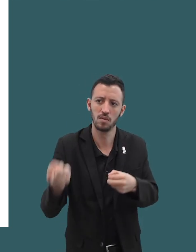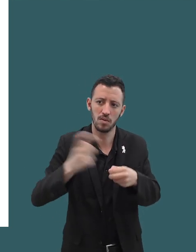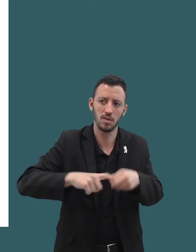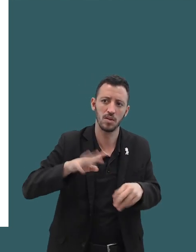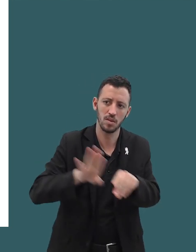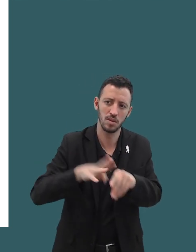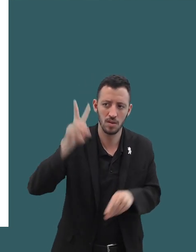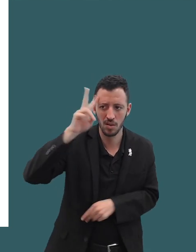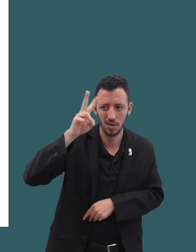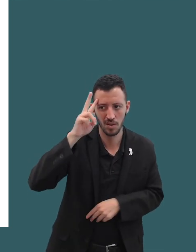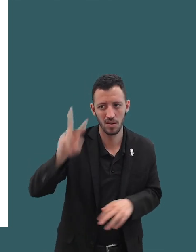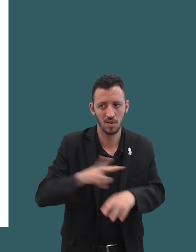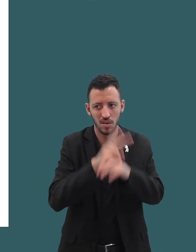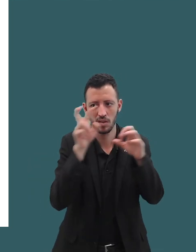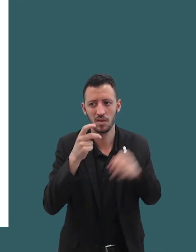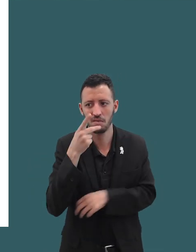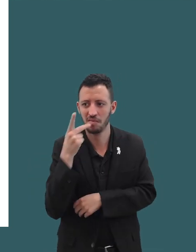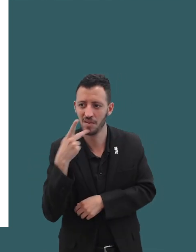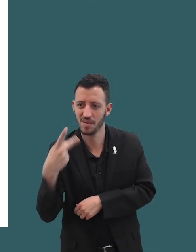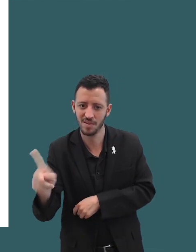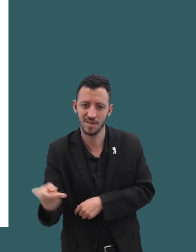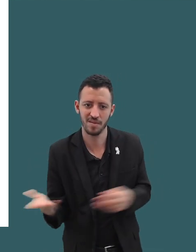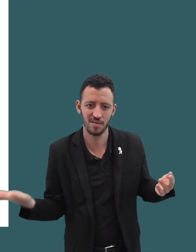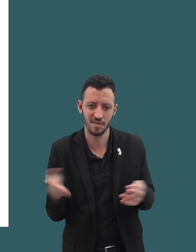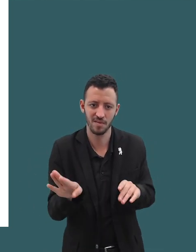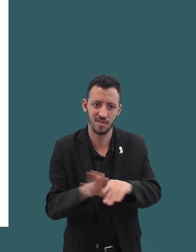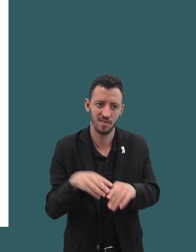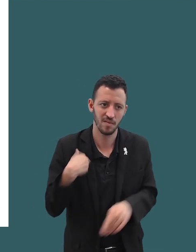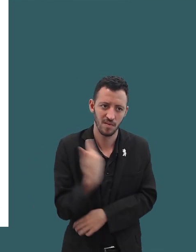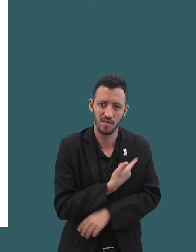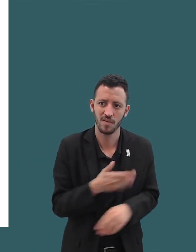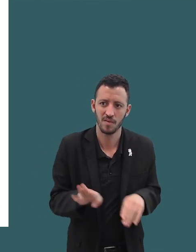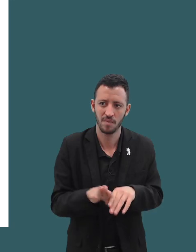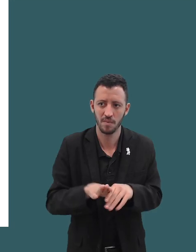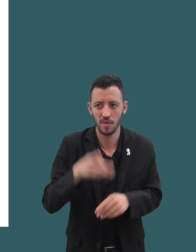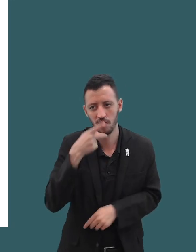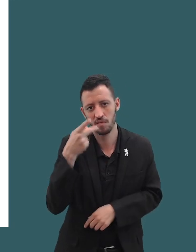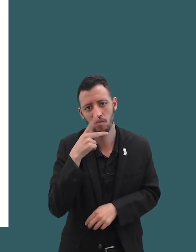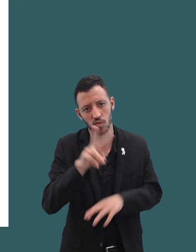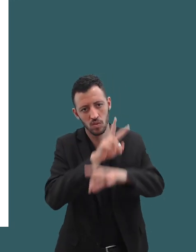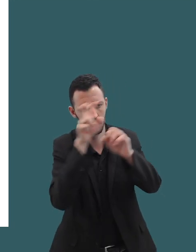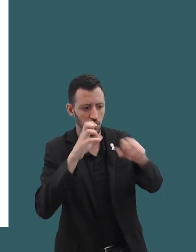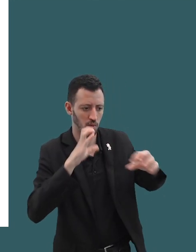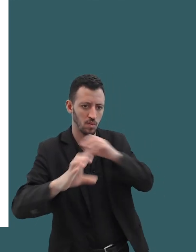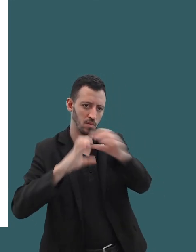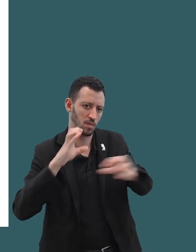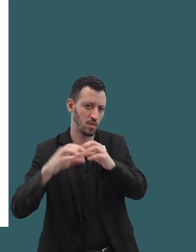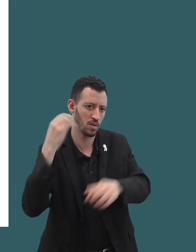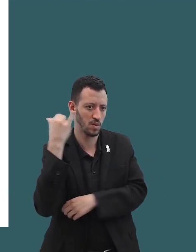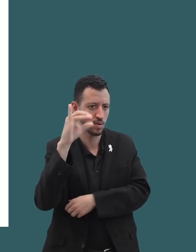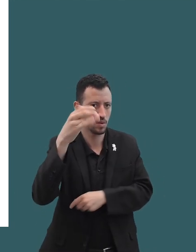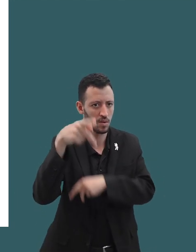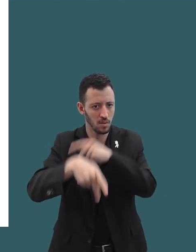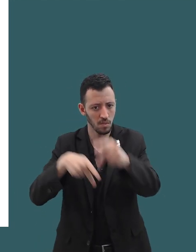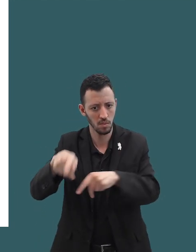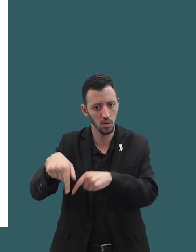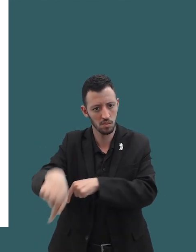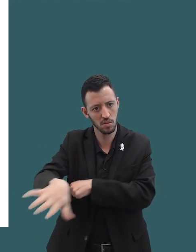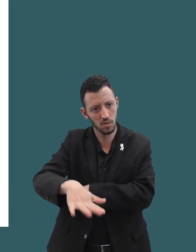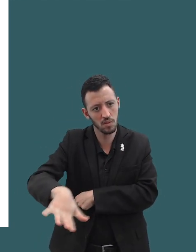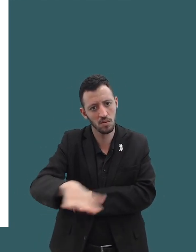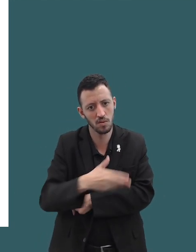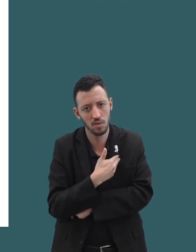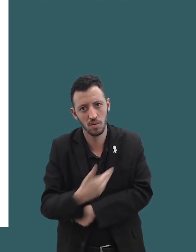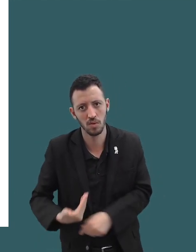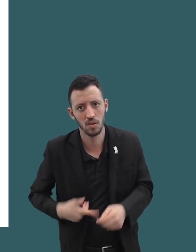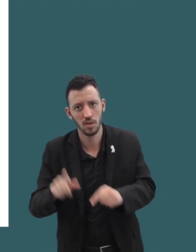lembrando aqui, Ruana, falando bem da sua fala, lembrando que a gente precisa pensar também nessa comunicação da ciência com o público, com a sociedade,